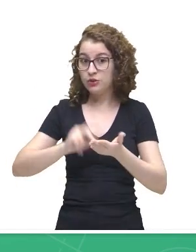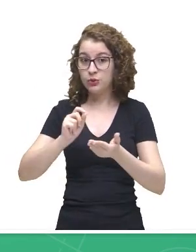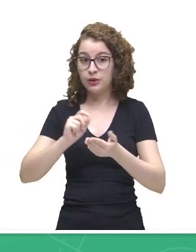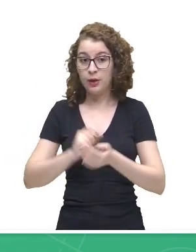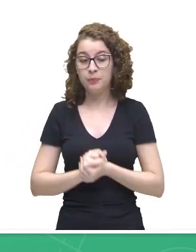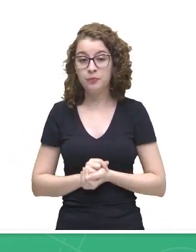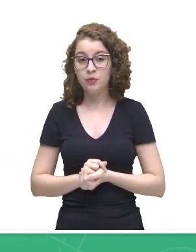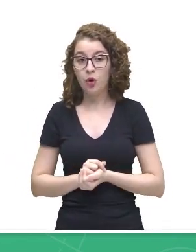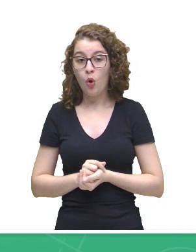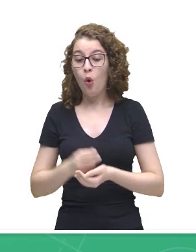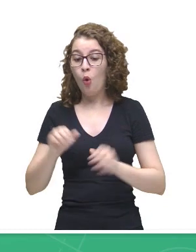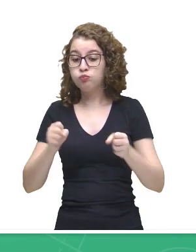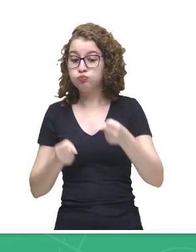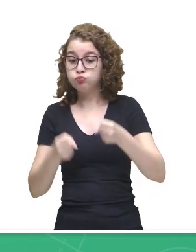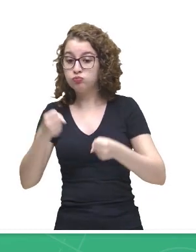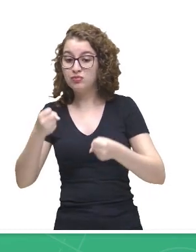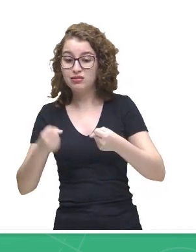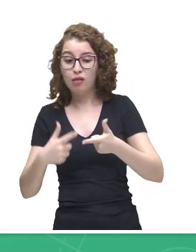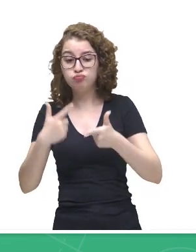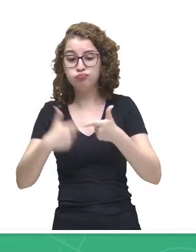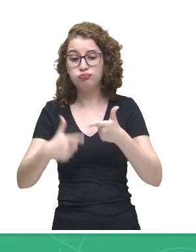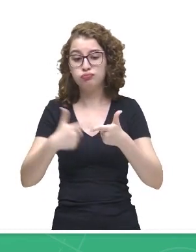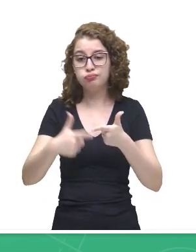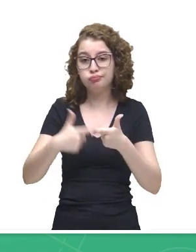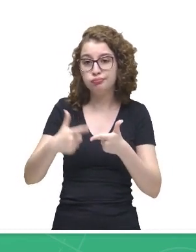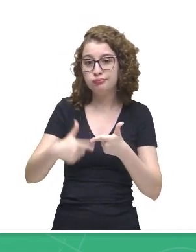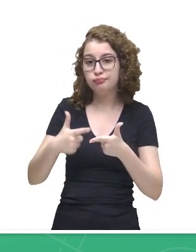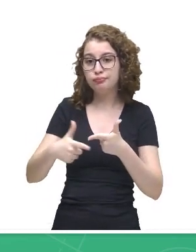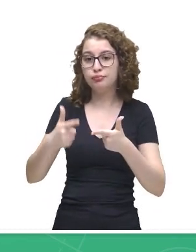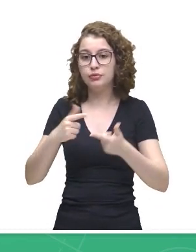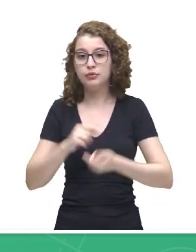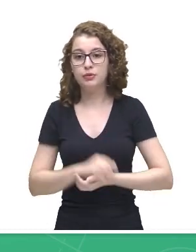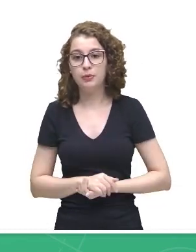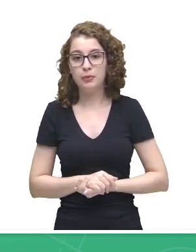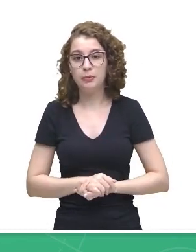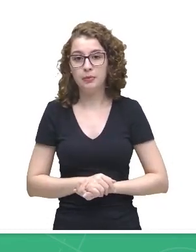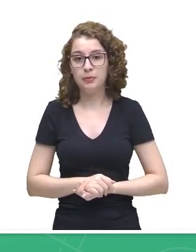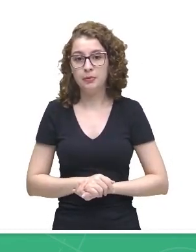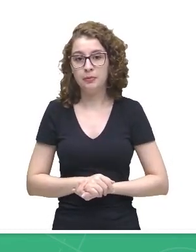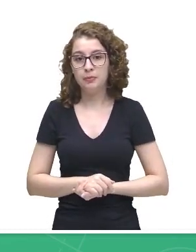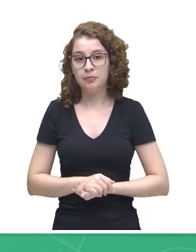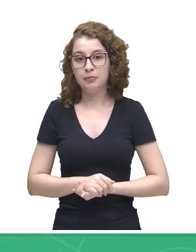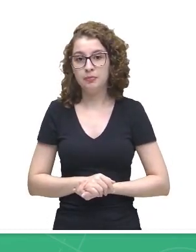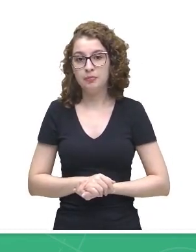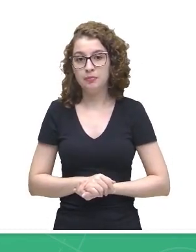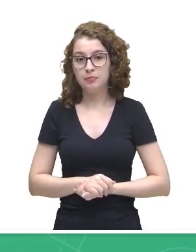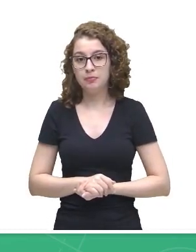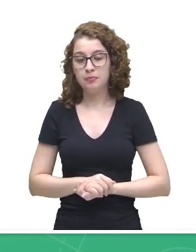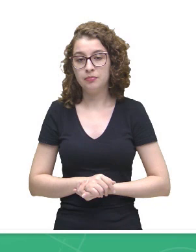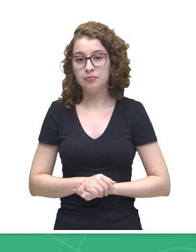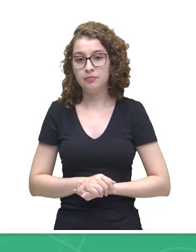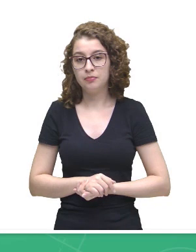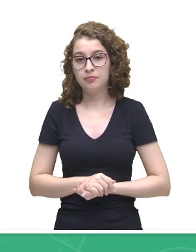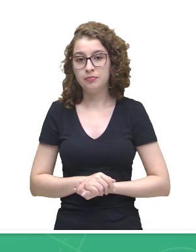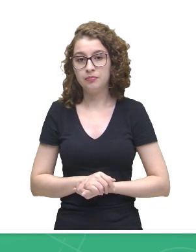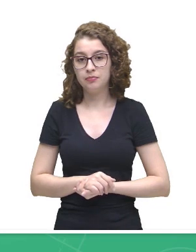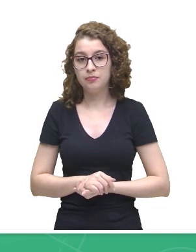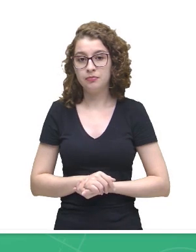Ele não foi consertado. Aqui tem um espaço faltando que vai fazer toda a diferença quando eu usar.